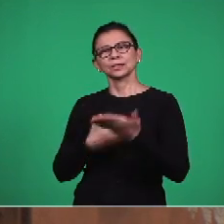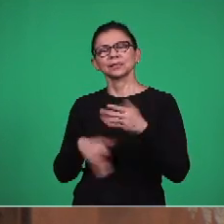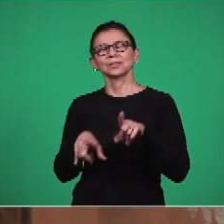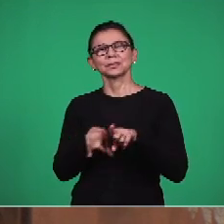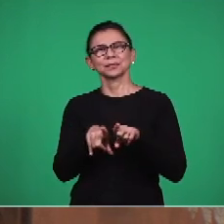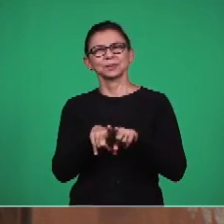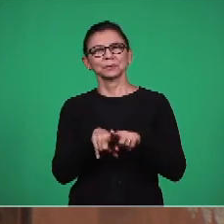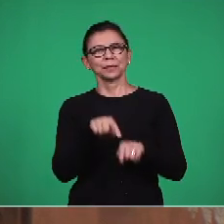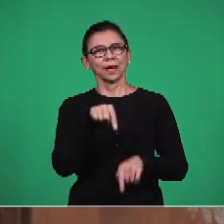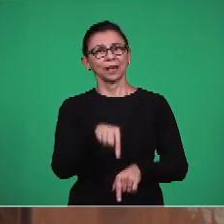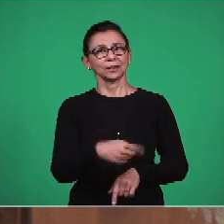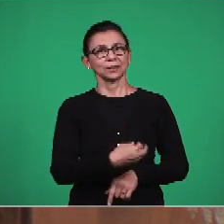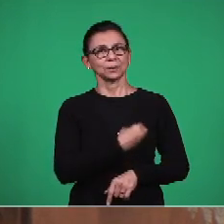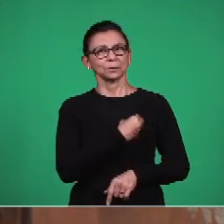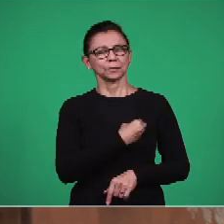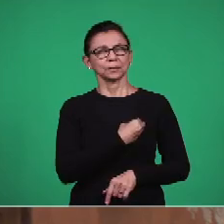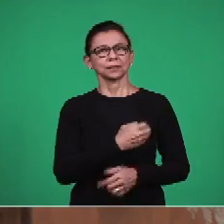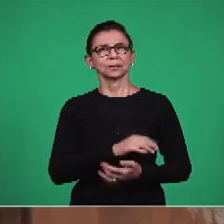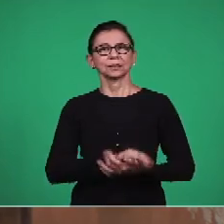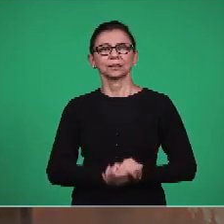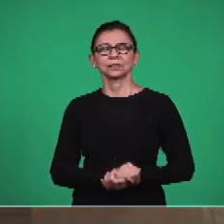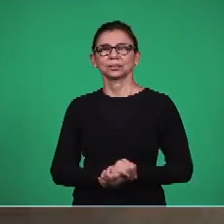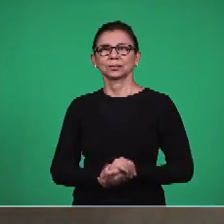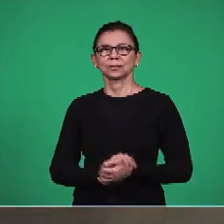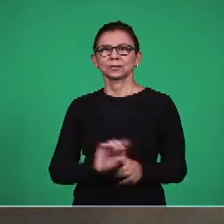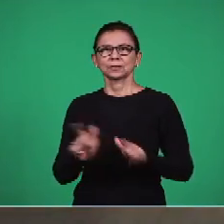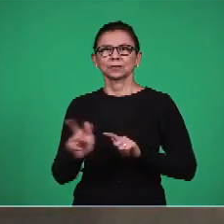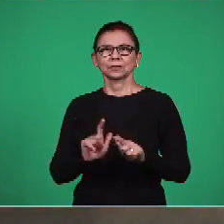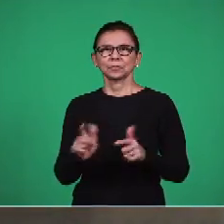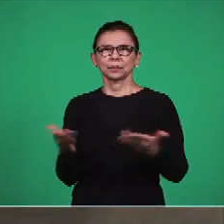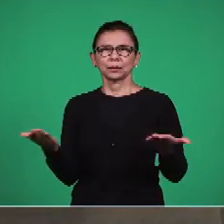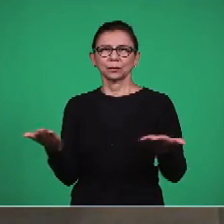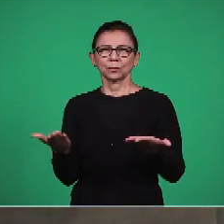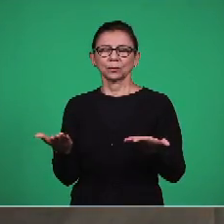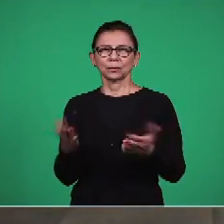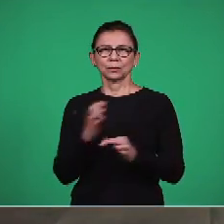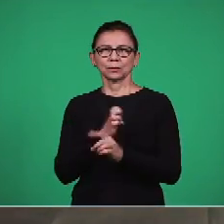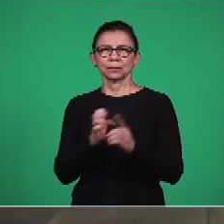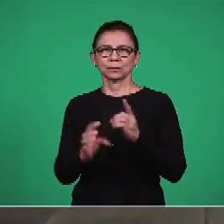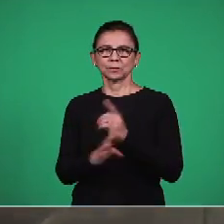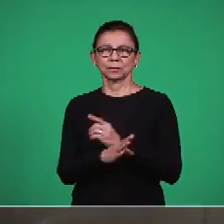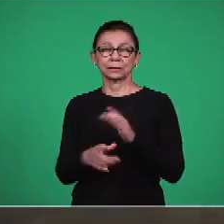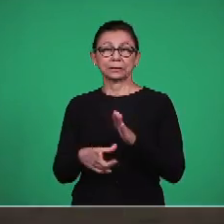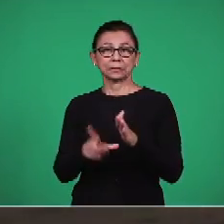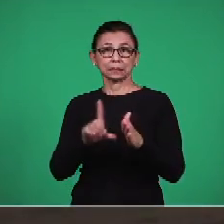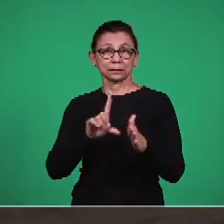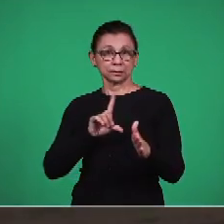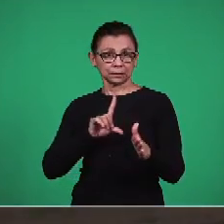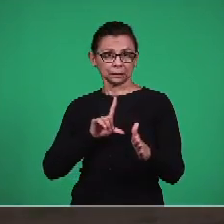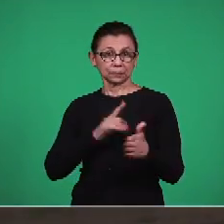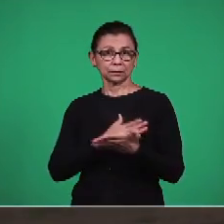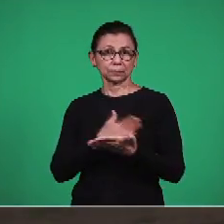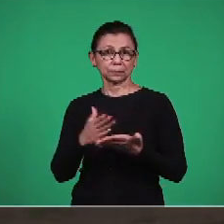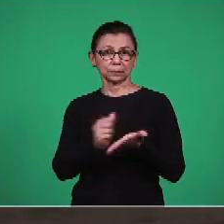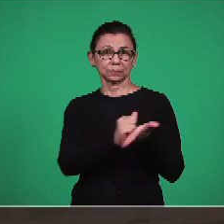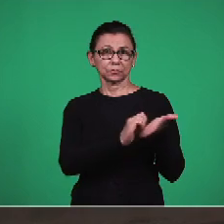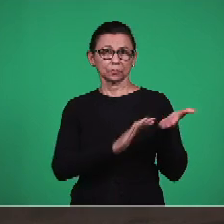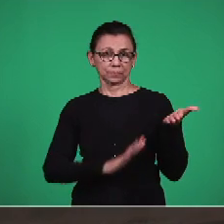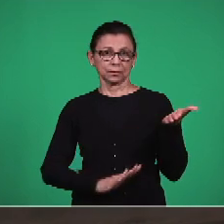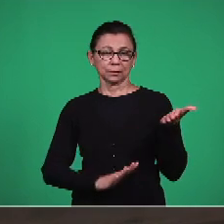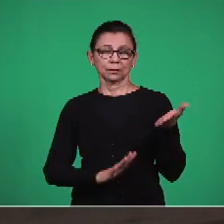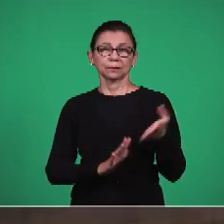aqui desse trabalho nesta manhã. Antes de iniciarmos as demais atividades aqui dessa manhã, nós